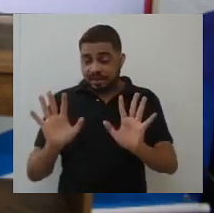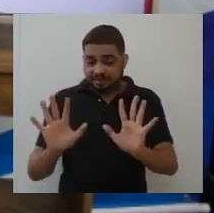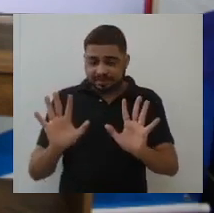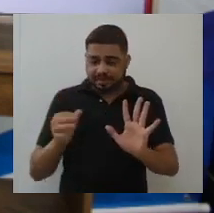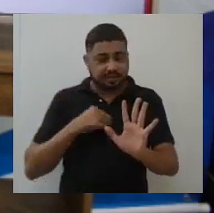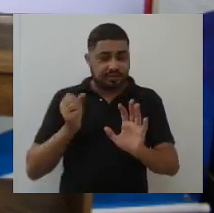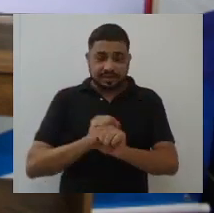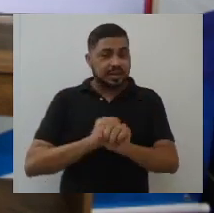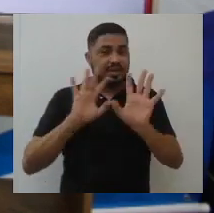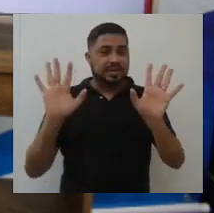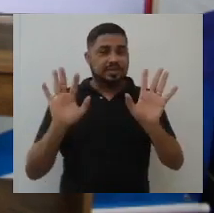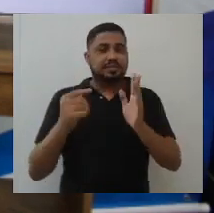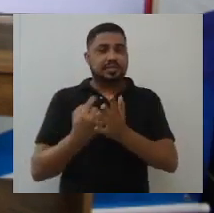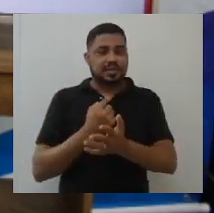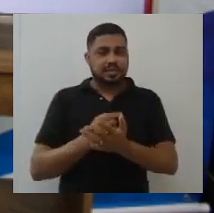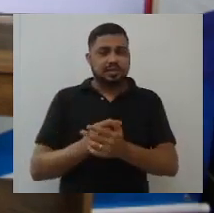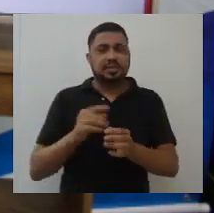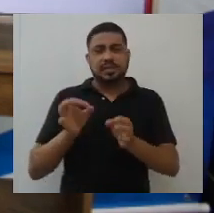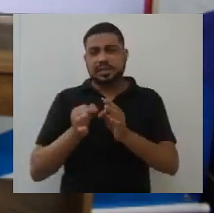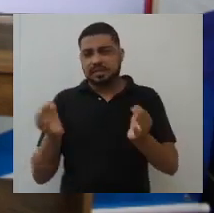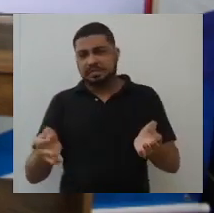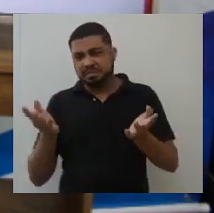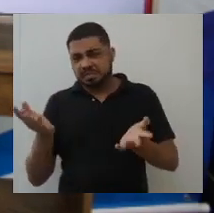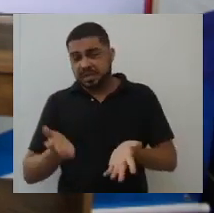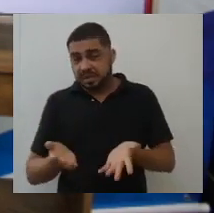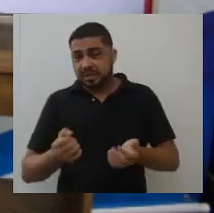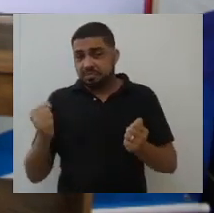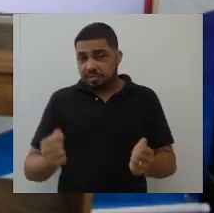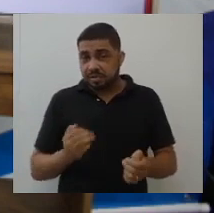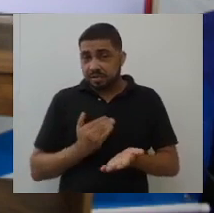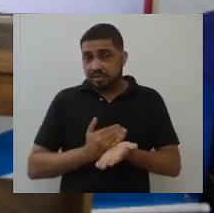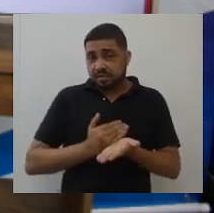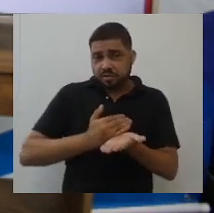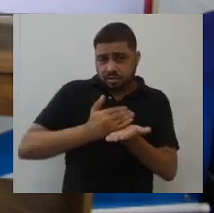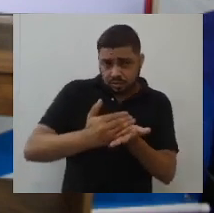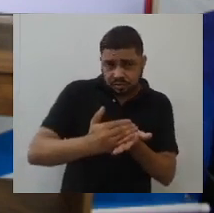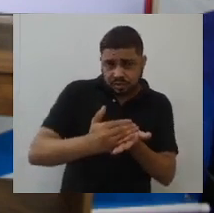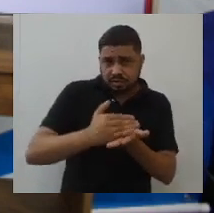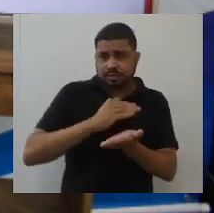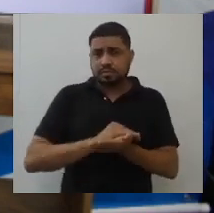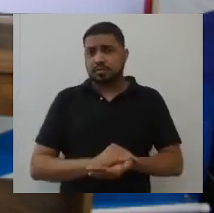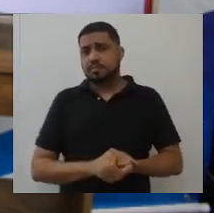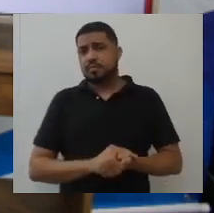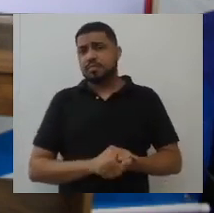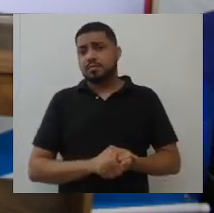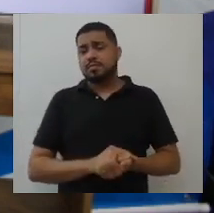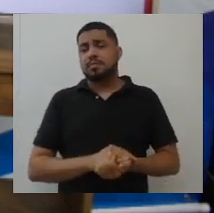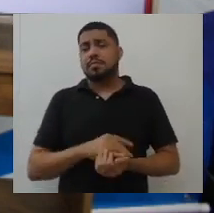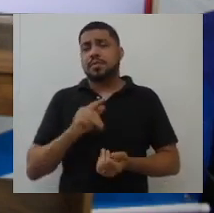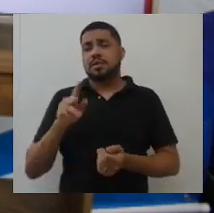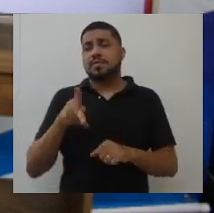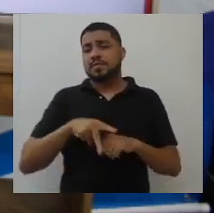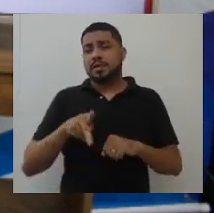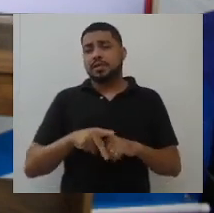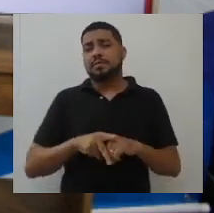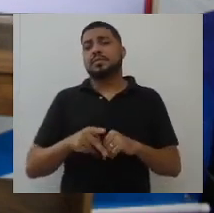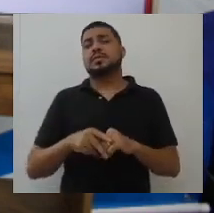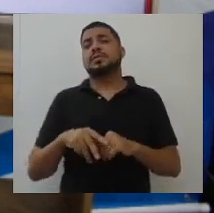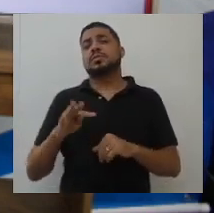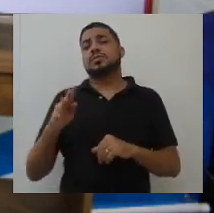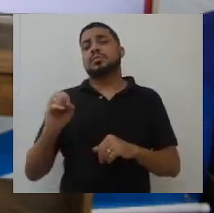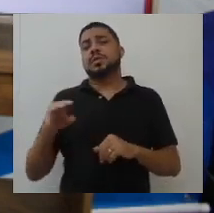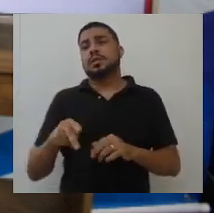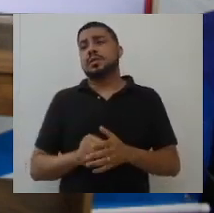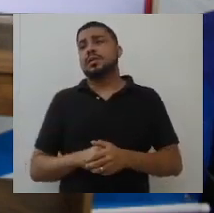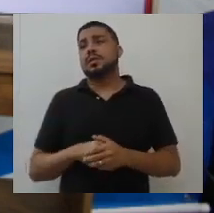ficou muito clara a tua pergunta para mim, tá? O Simple Present ele pode ser considerado como uma introdução para o Dare to Be, Present